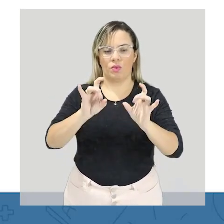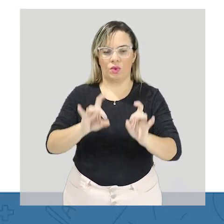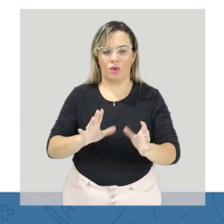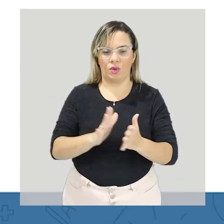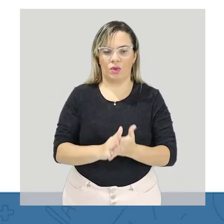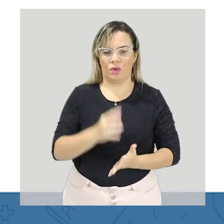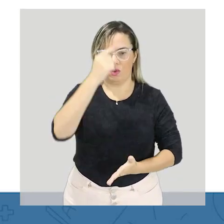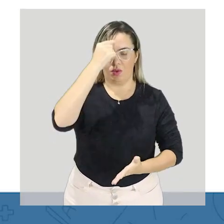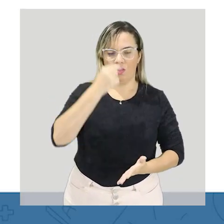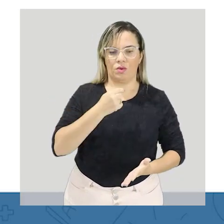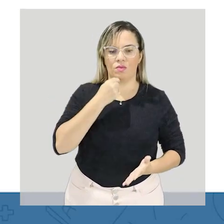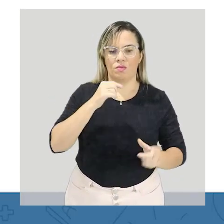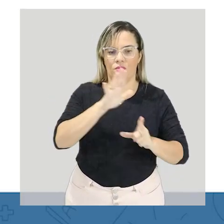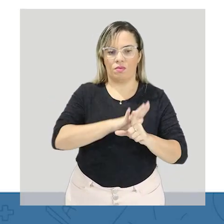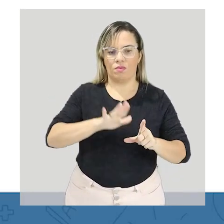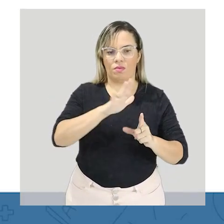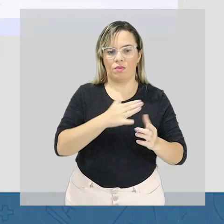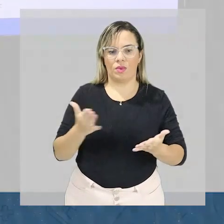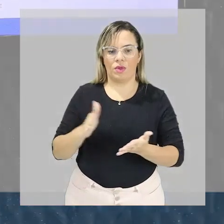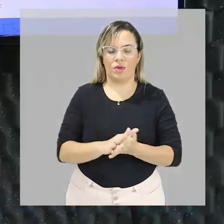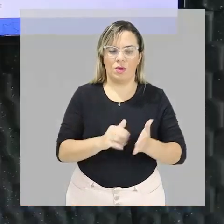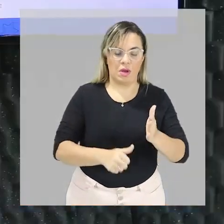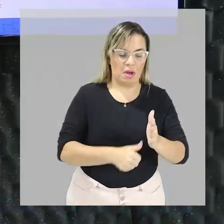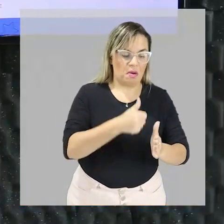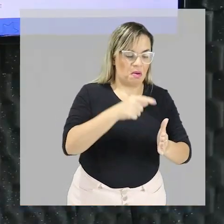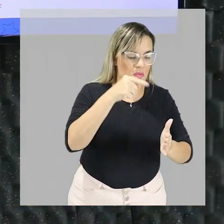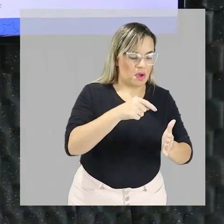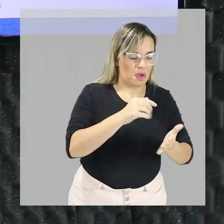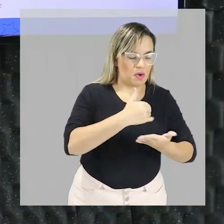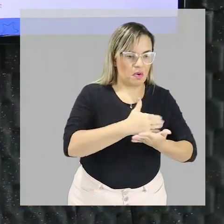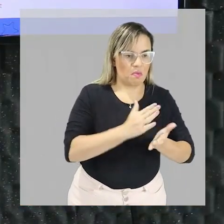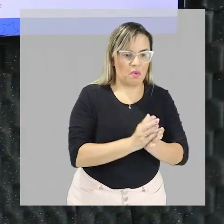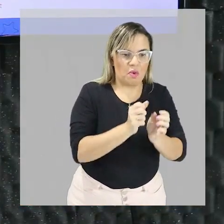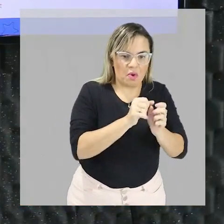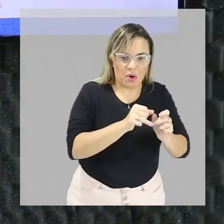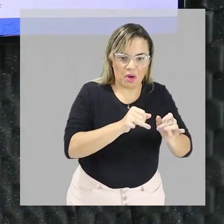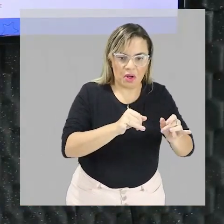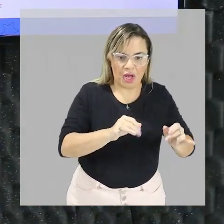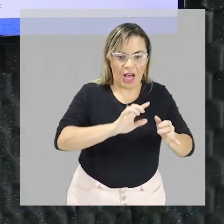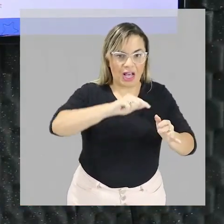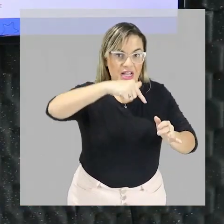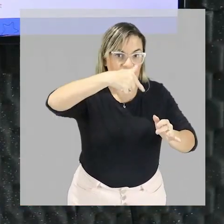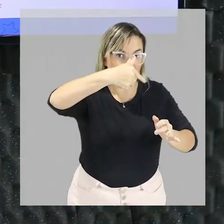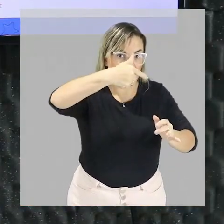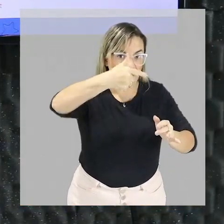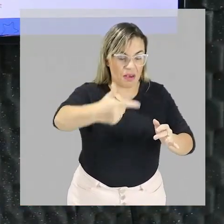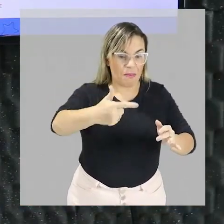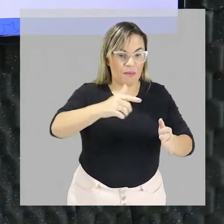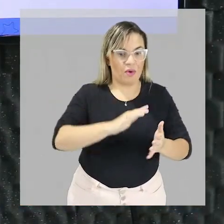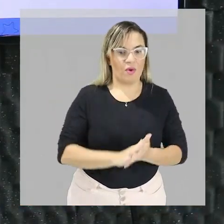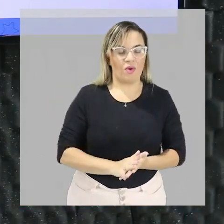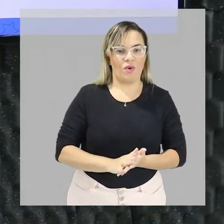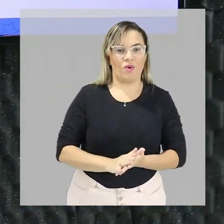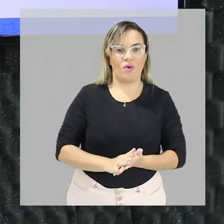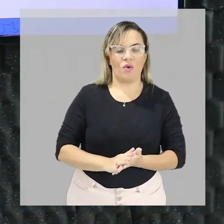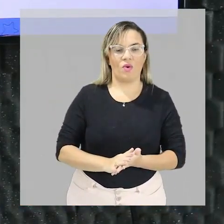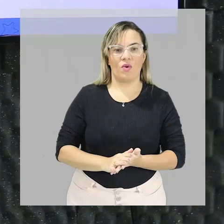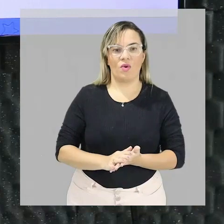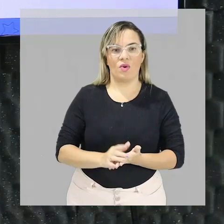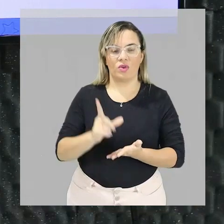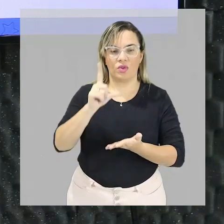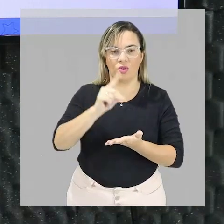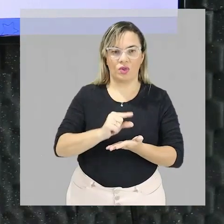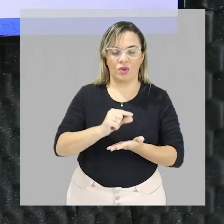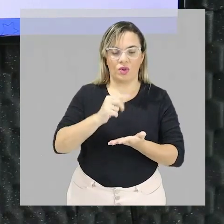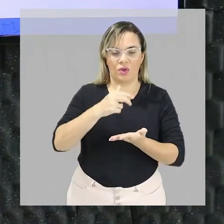ele diz, primeiro o bolo cresce, depois nós dividimos, mas é só um pedacinho. Então, o que prova que uma